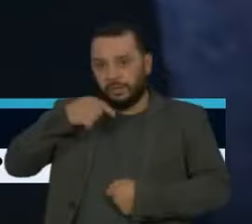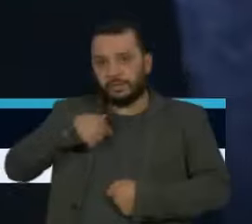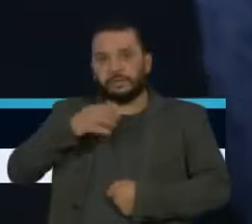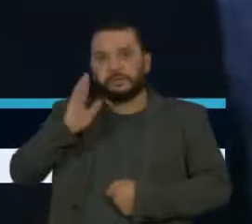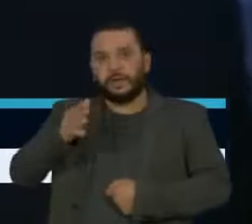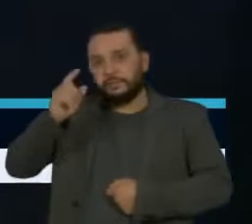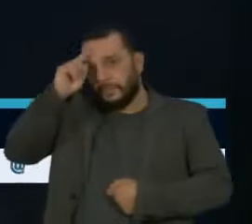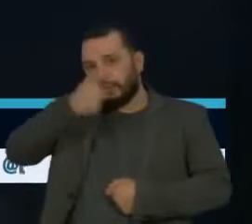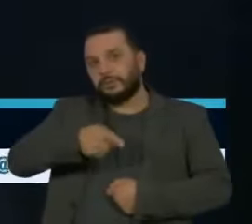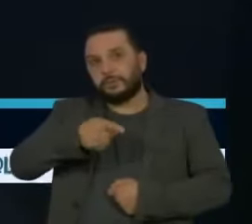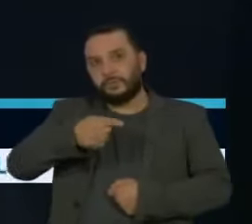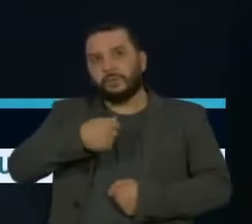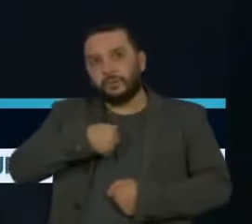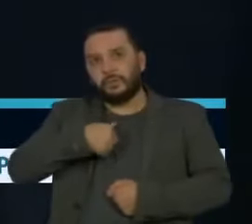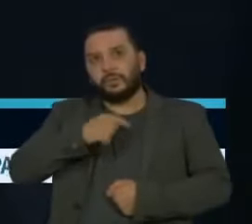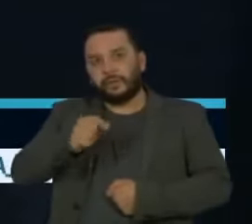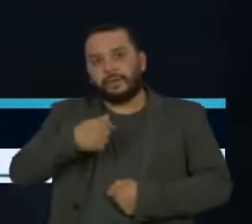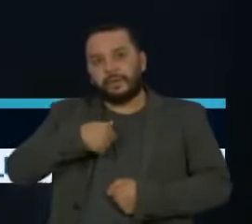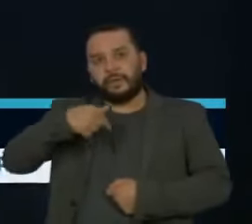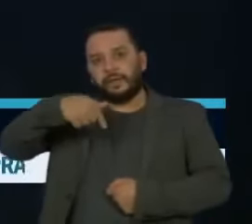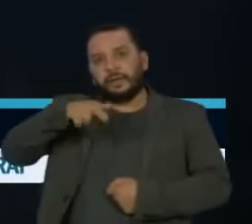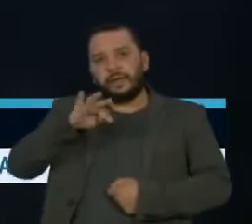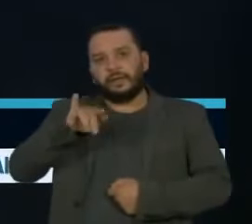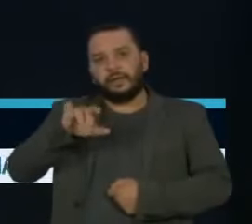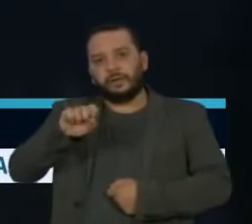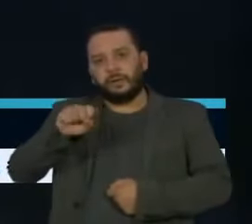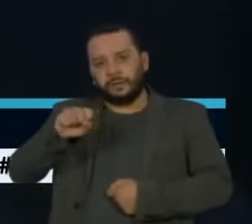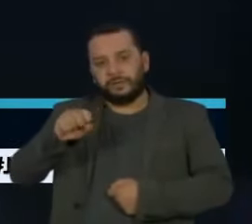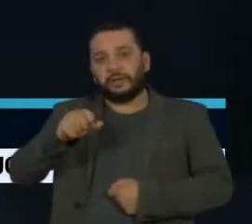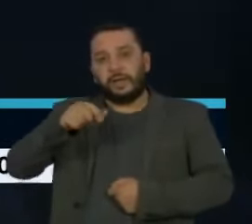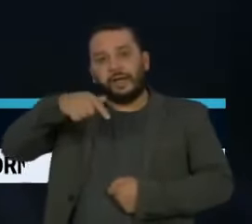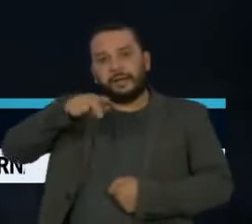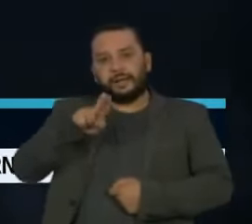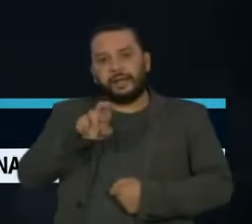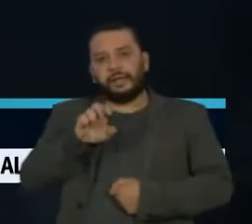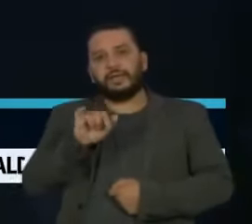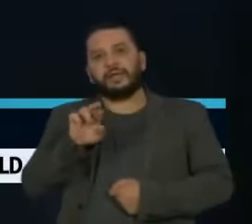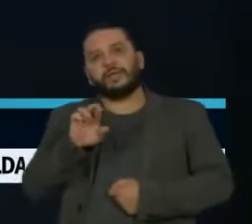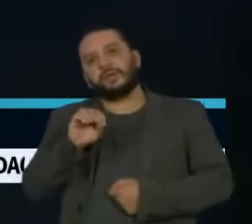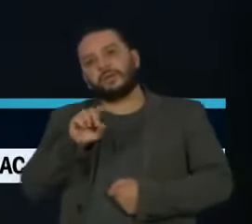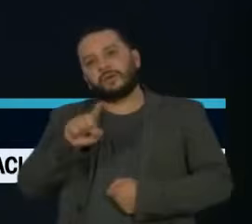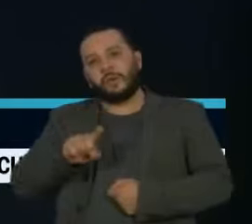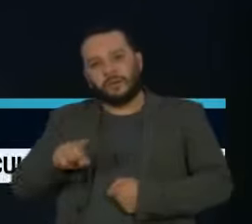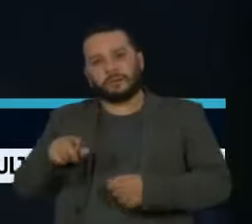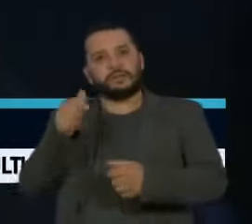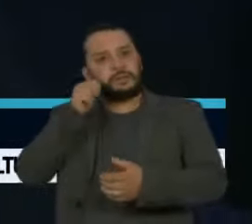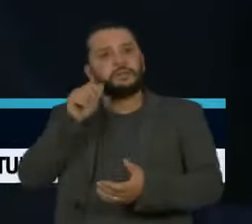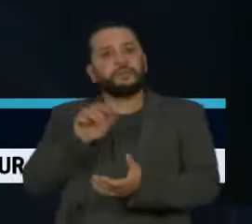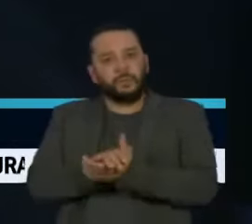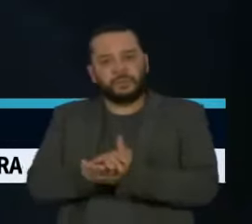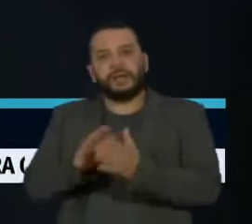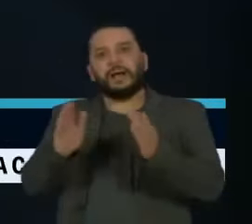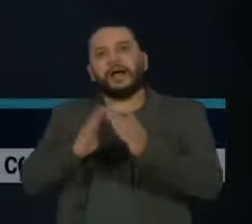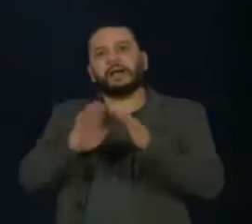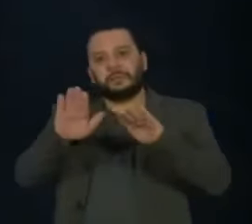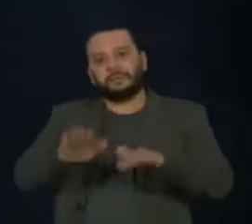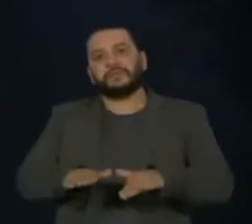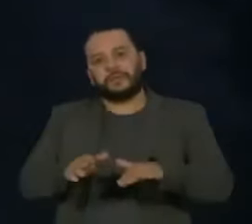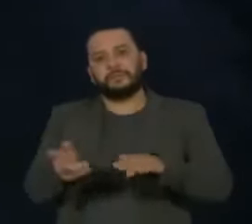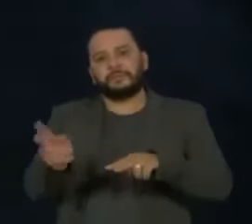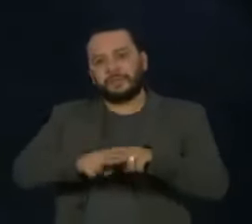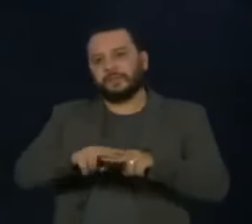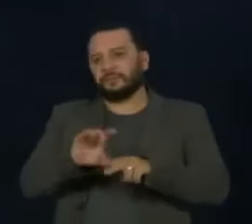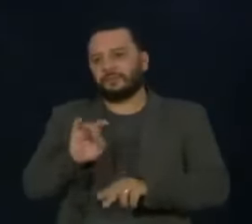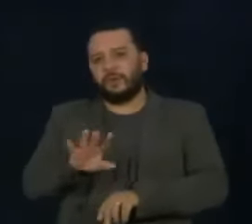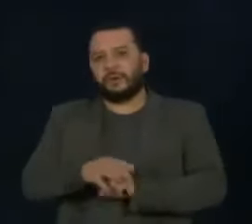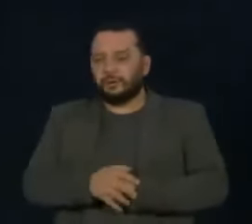a prisão domiciliar de Queiroz e da mulher dele. Essa é a última notícia da noite. Salvou mais um. Nós agradecemos a presença